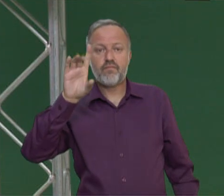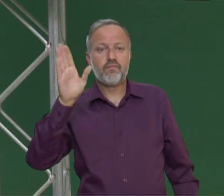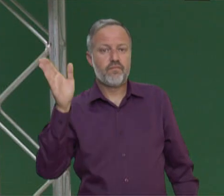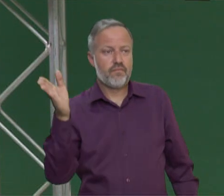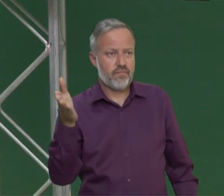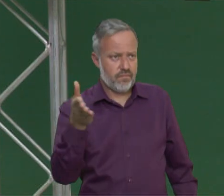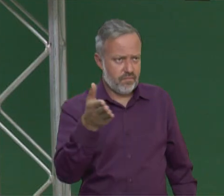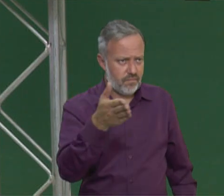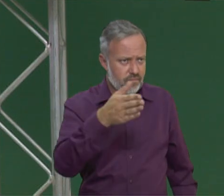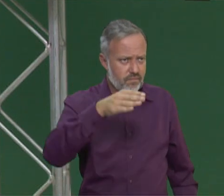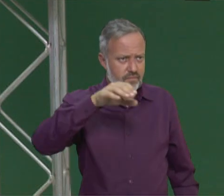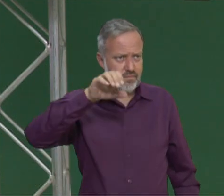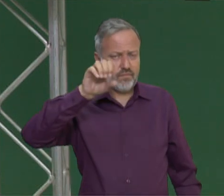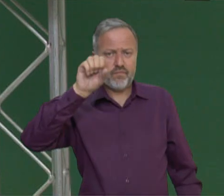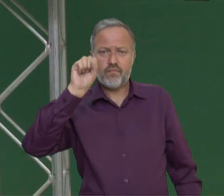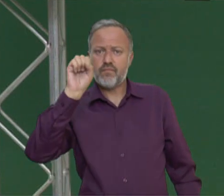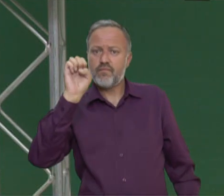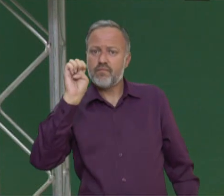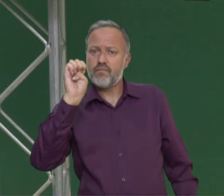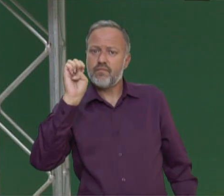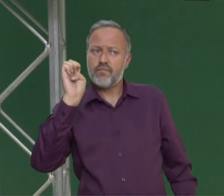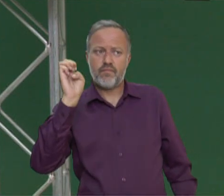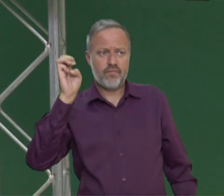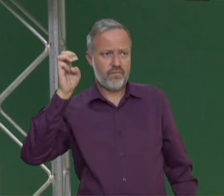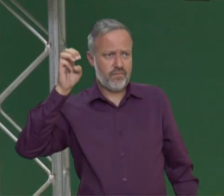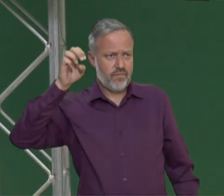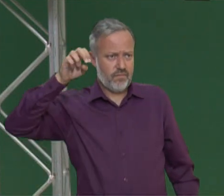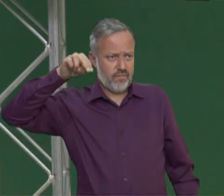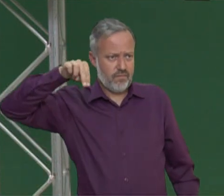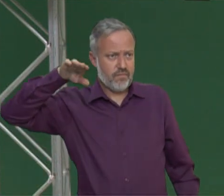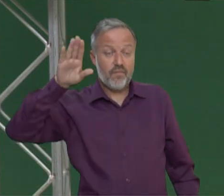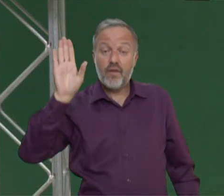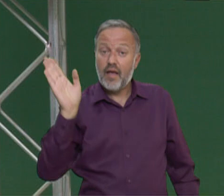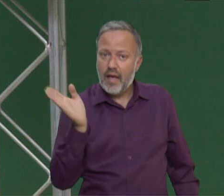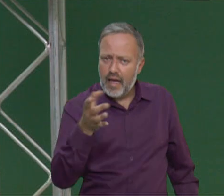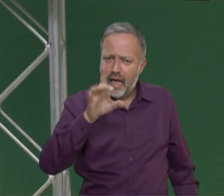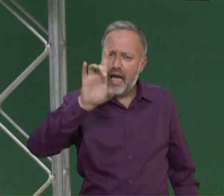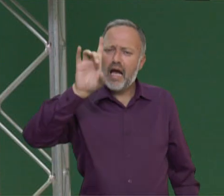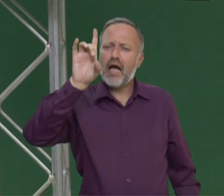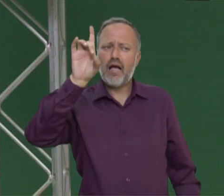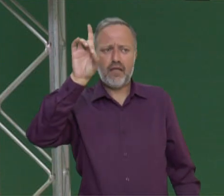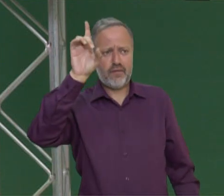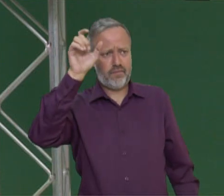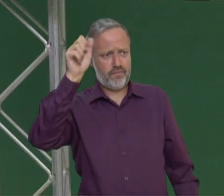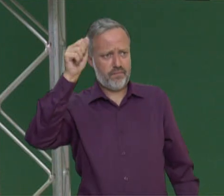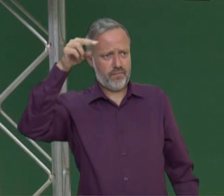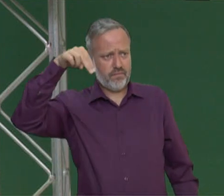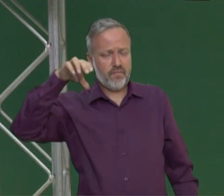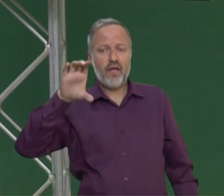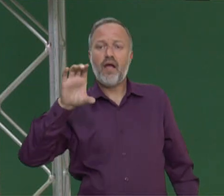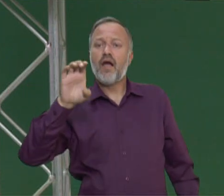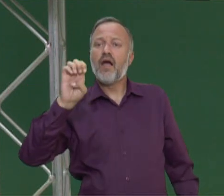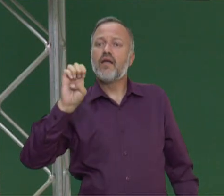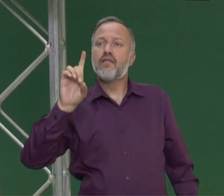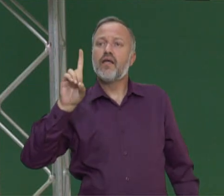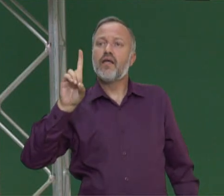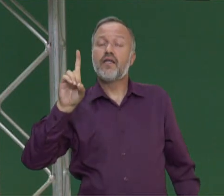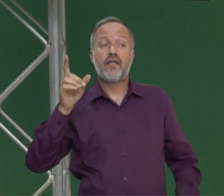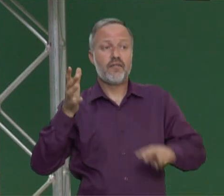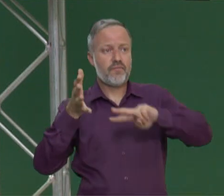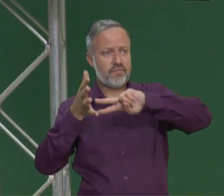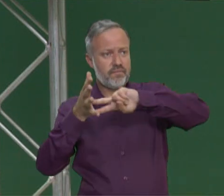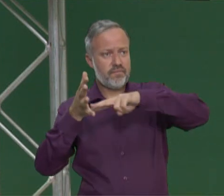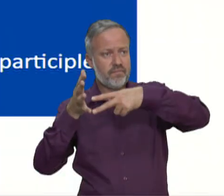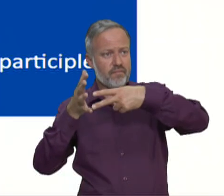passada, lembra? Que falava de uma competição de dança, de salsa. As sentenças completas podem ficar